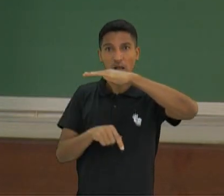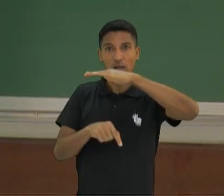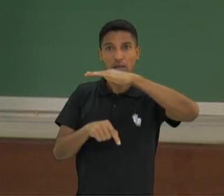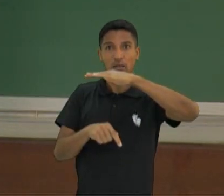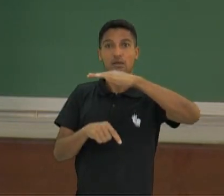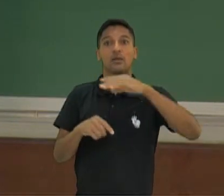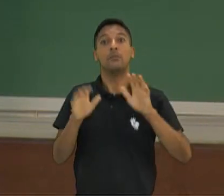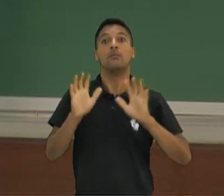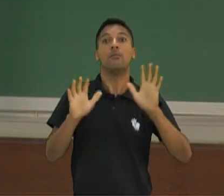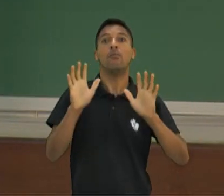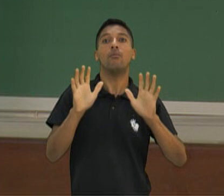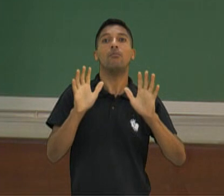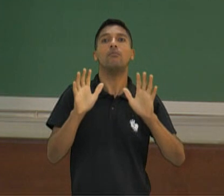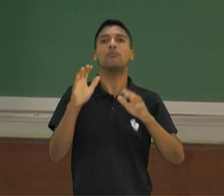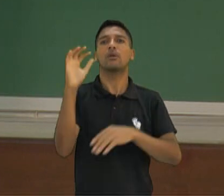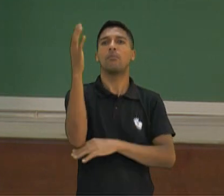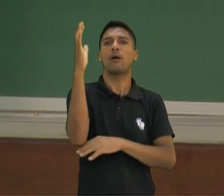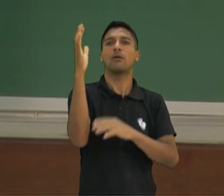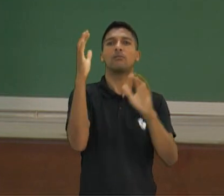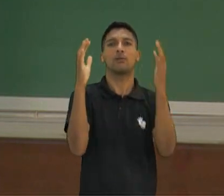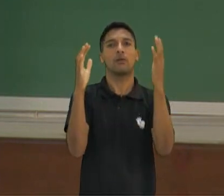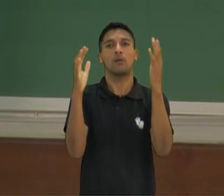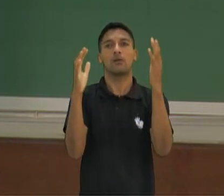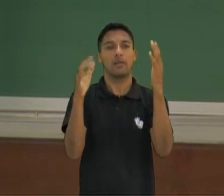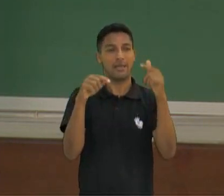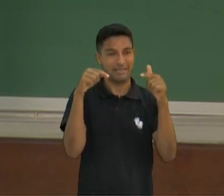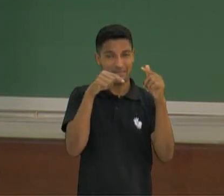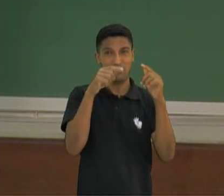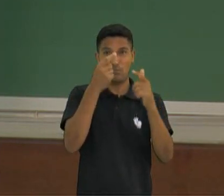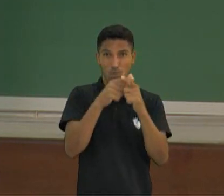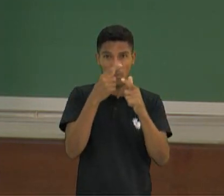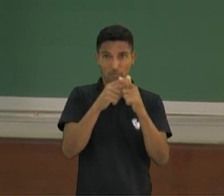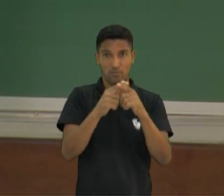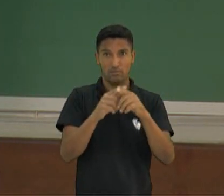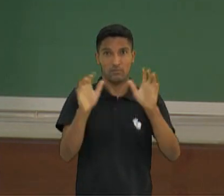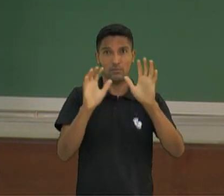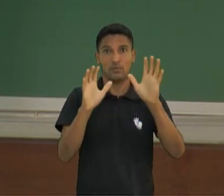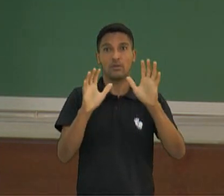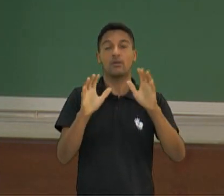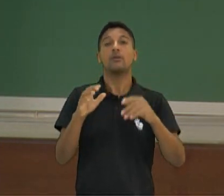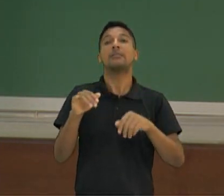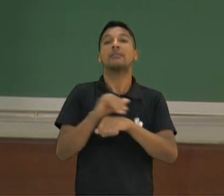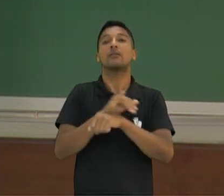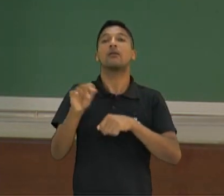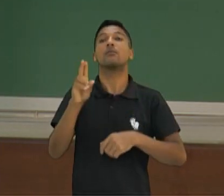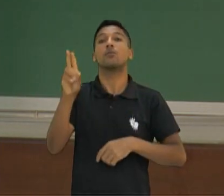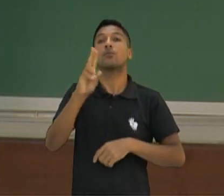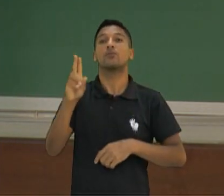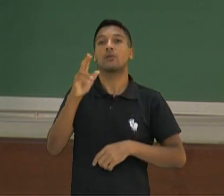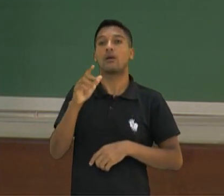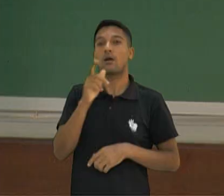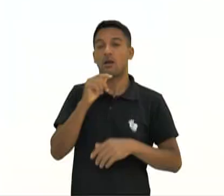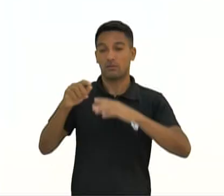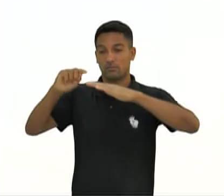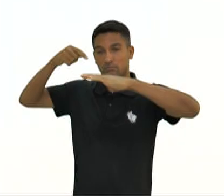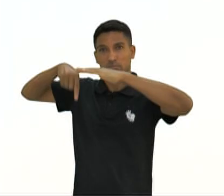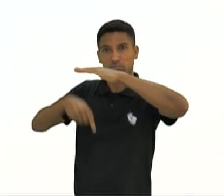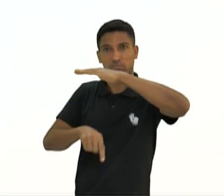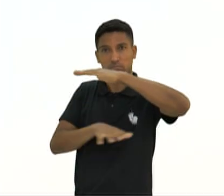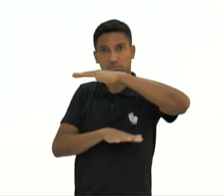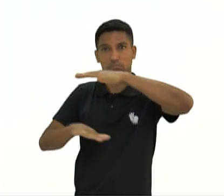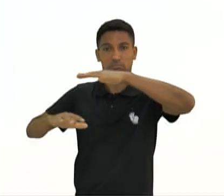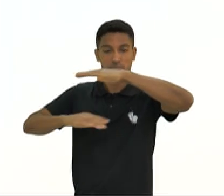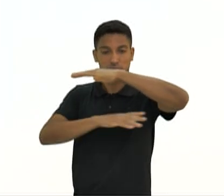que analisar um contexto geral. Para isso, quero que vocês resolvam o seguinte exercício. A água é um